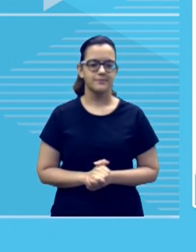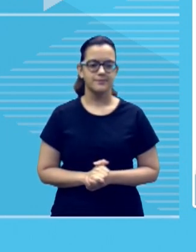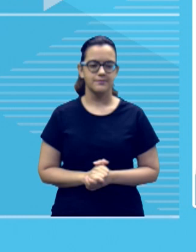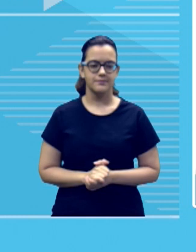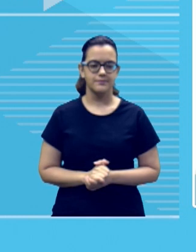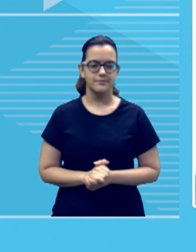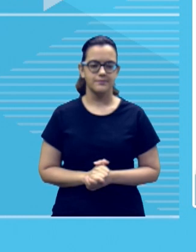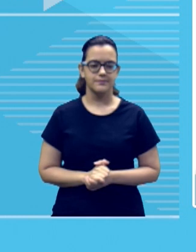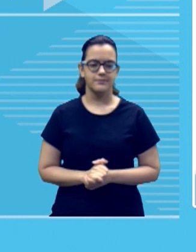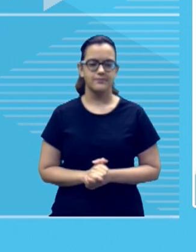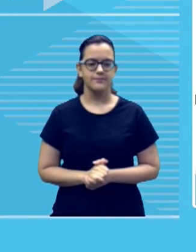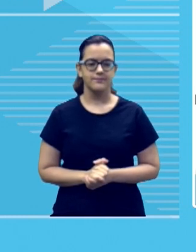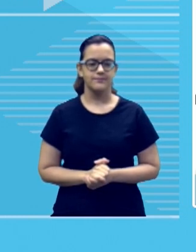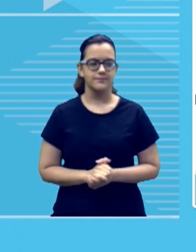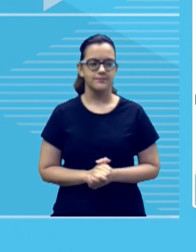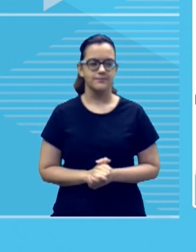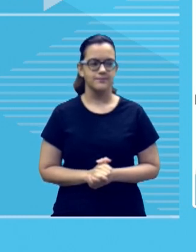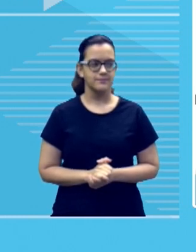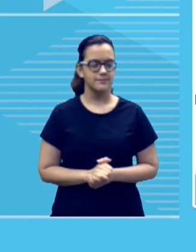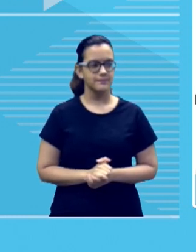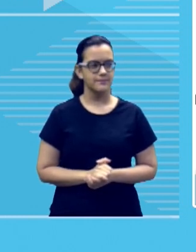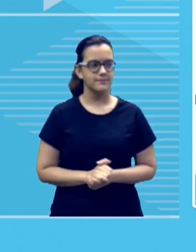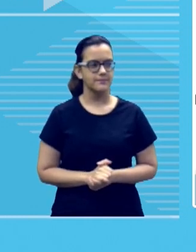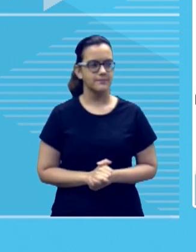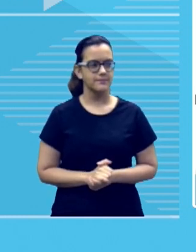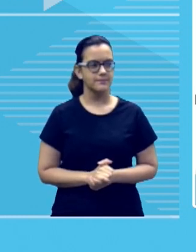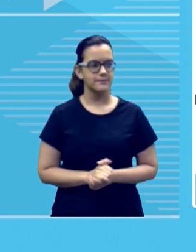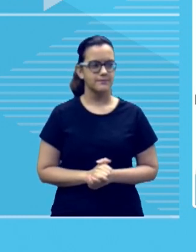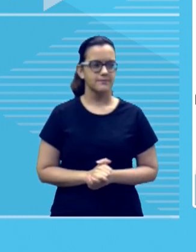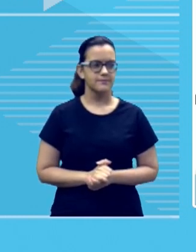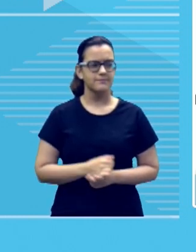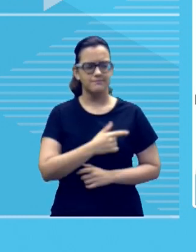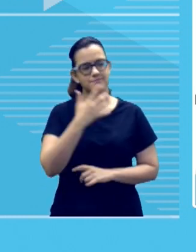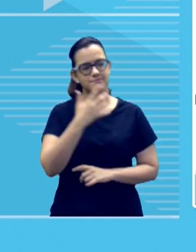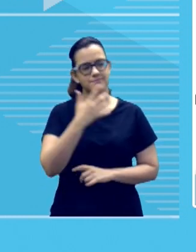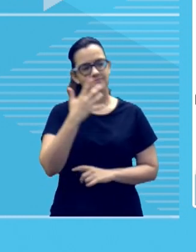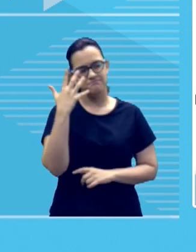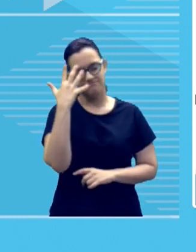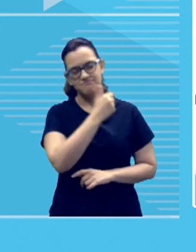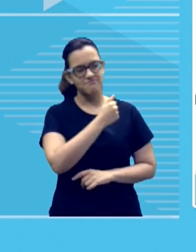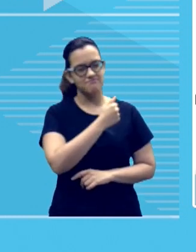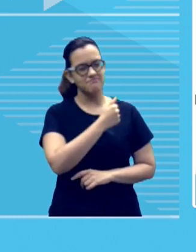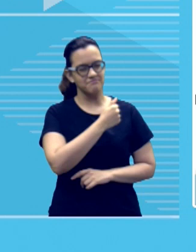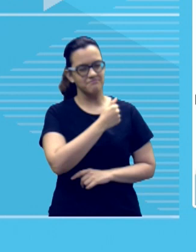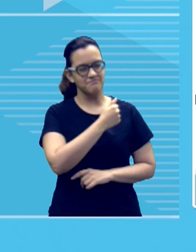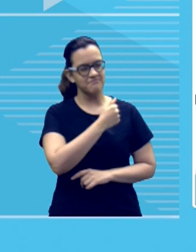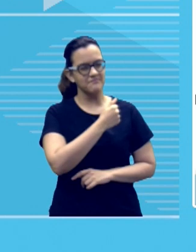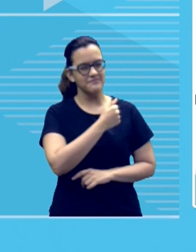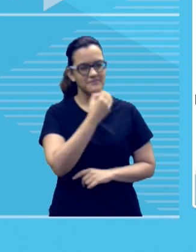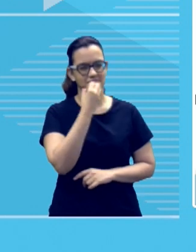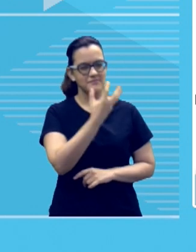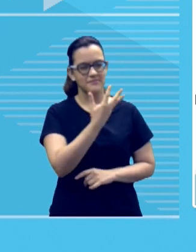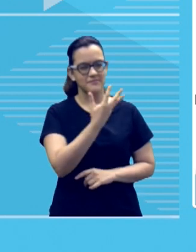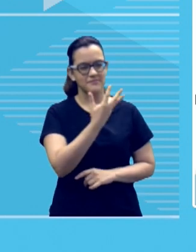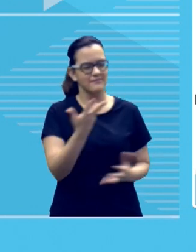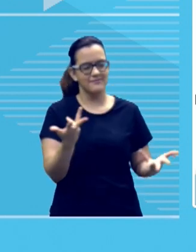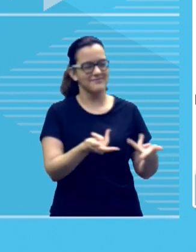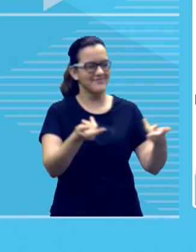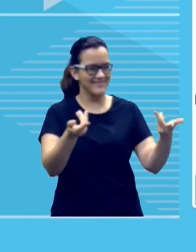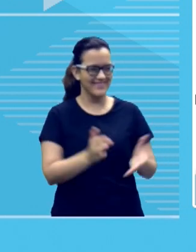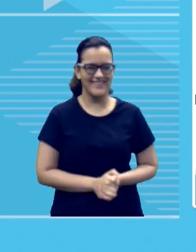vamos para a próxima então Eita questão bonita aí para acertar Olha só vamos ver